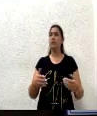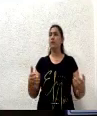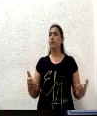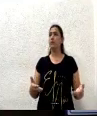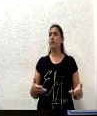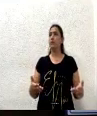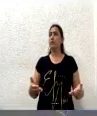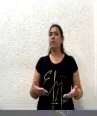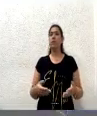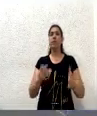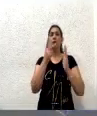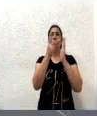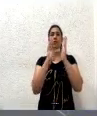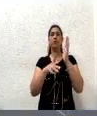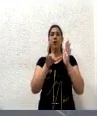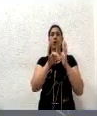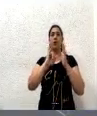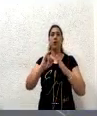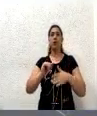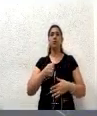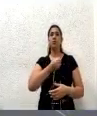Substitutivo ao projeto de lei número